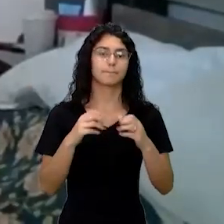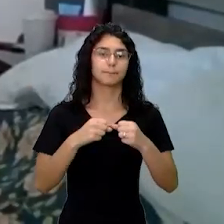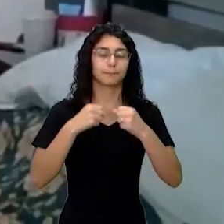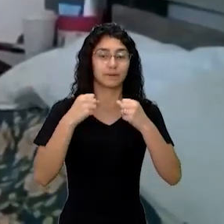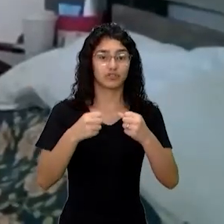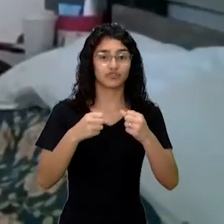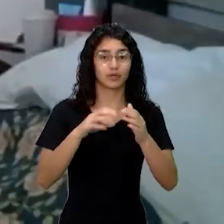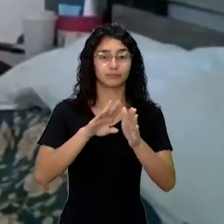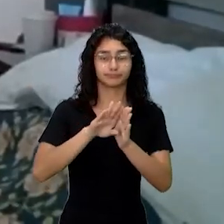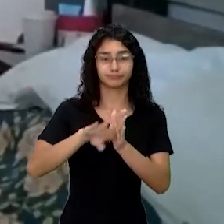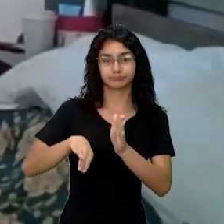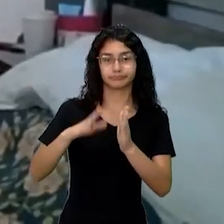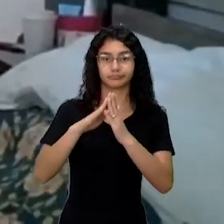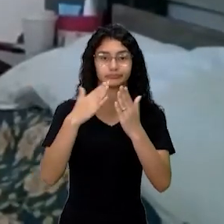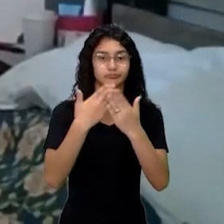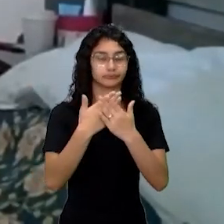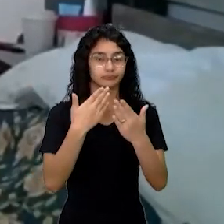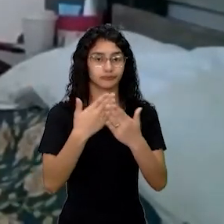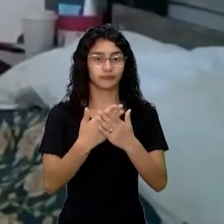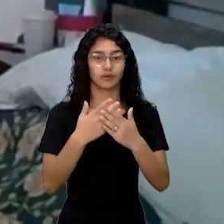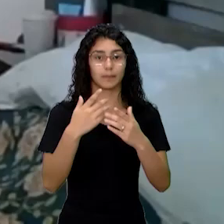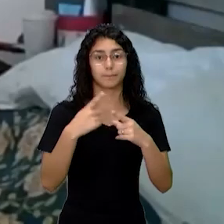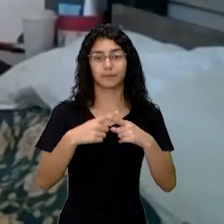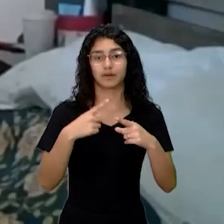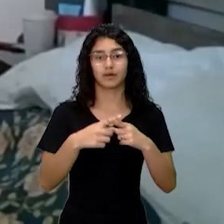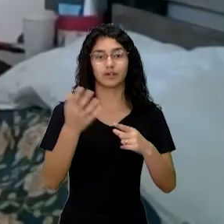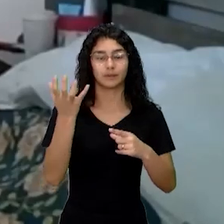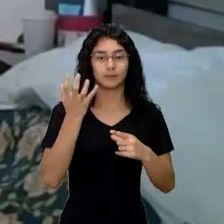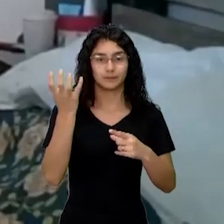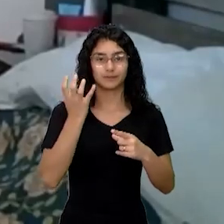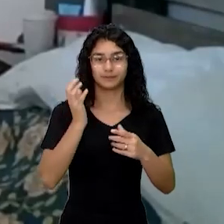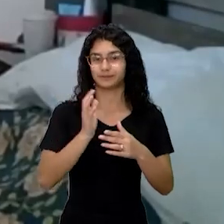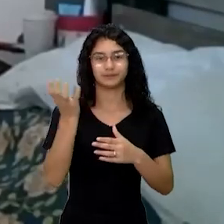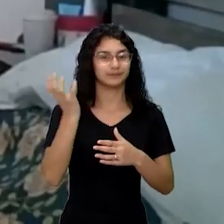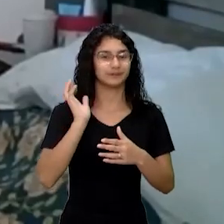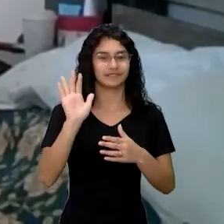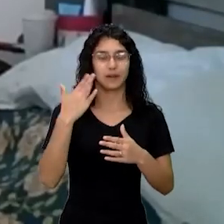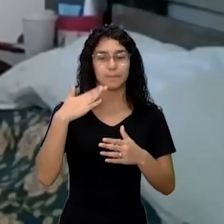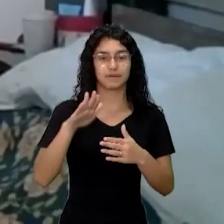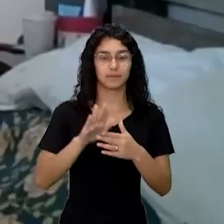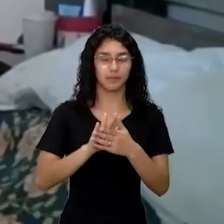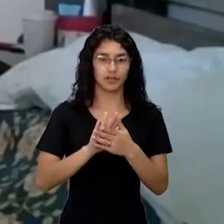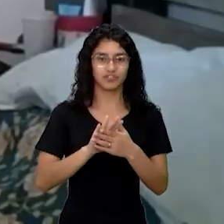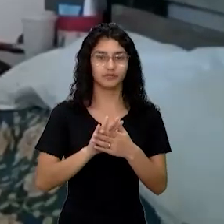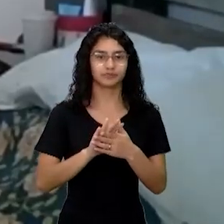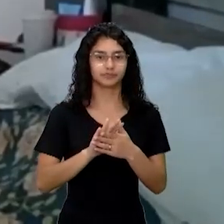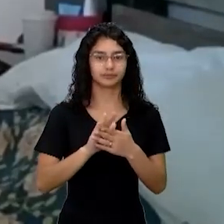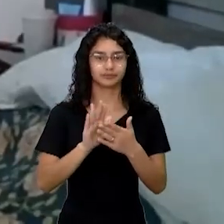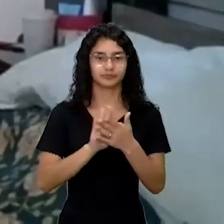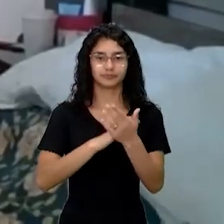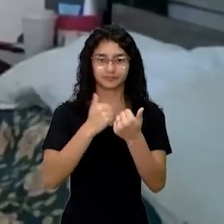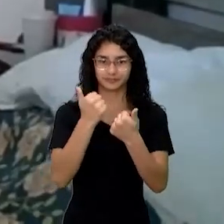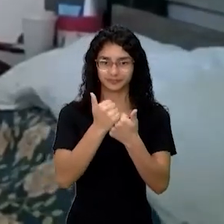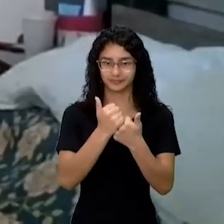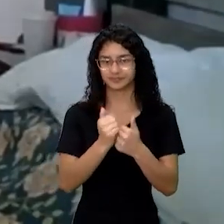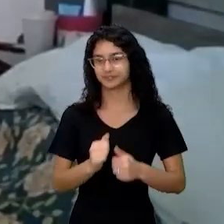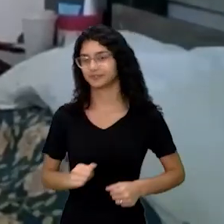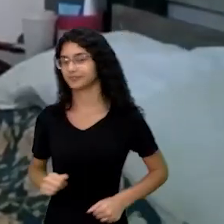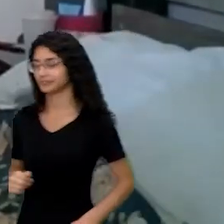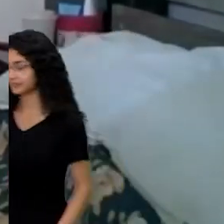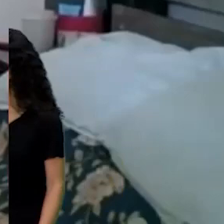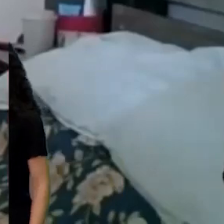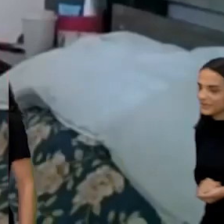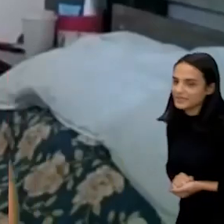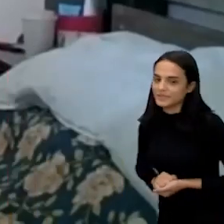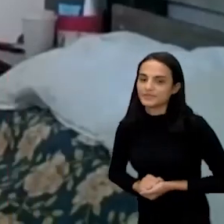não queria continuar, porque não era o que eu esperava. No final das contas, de tanto. Assim, tudo